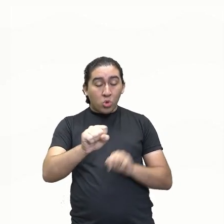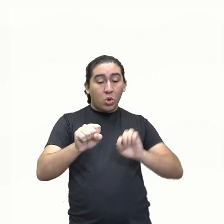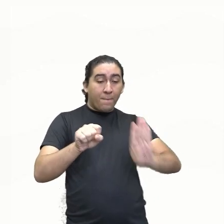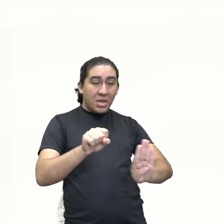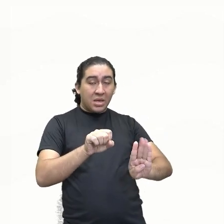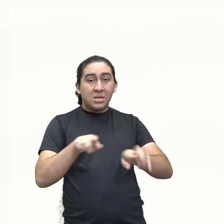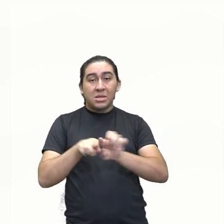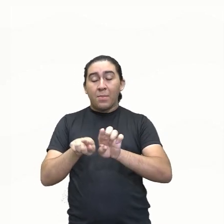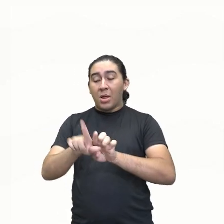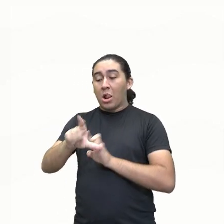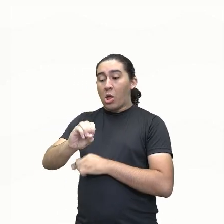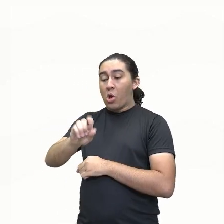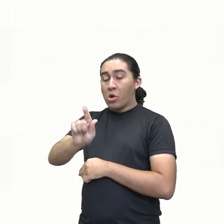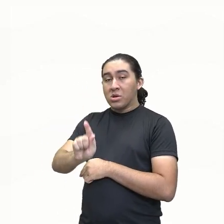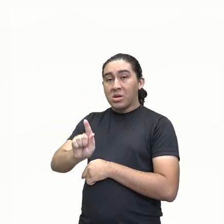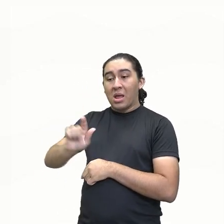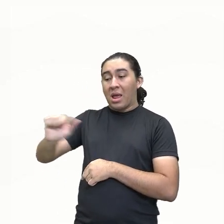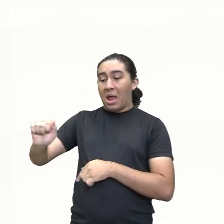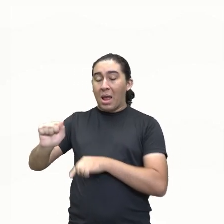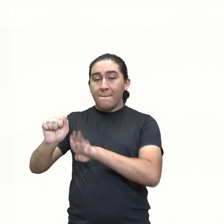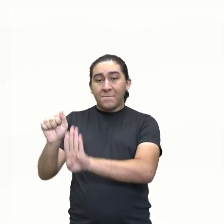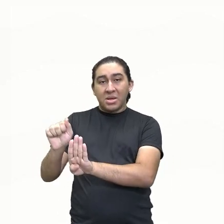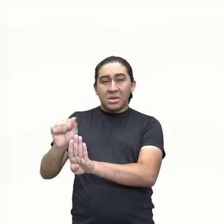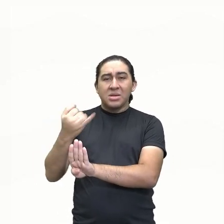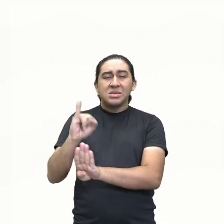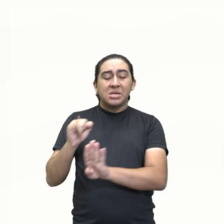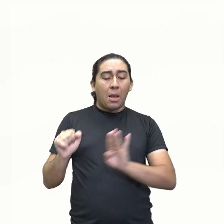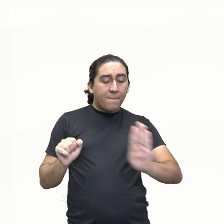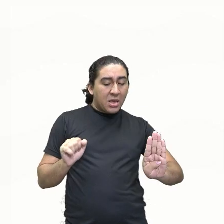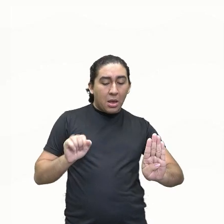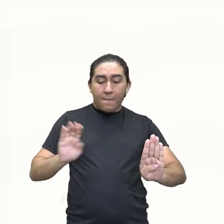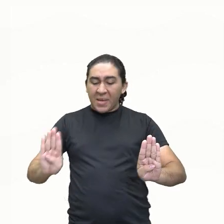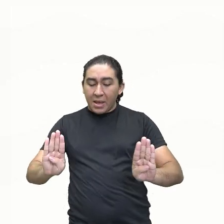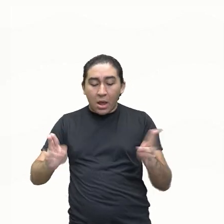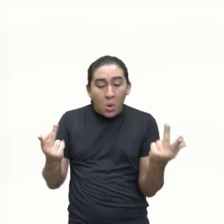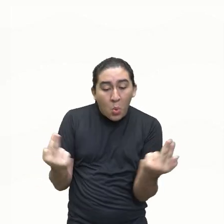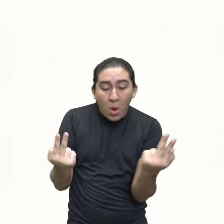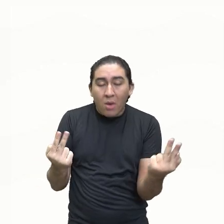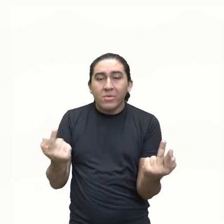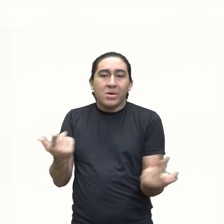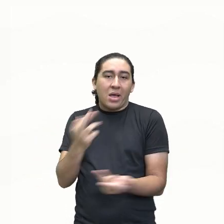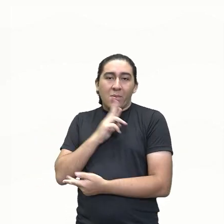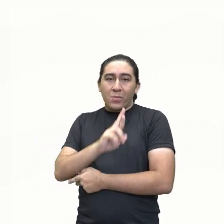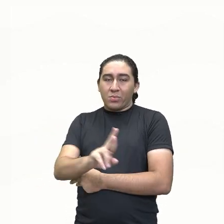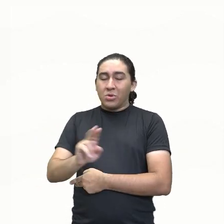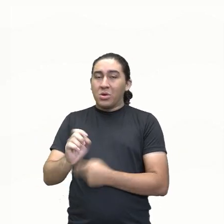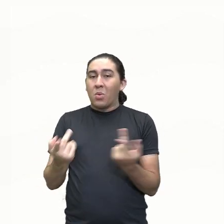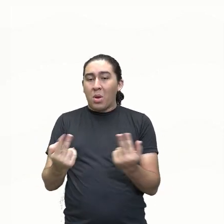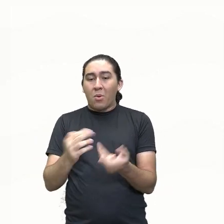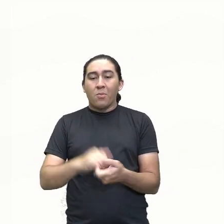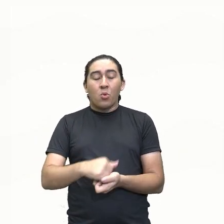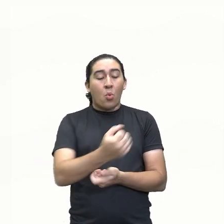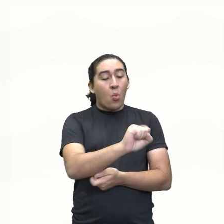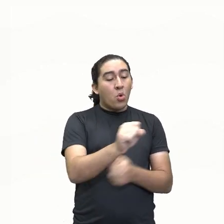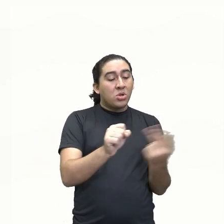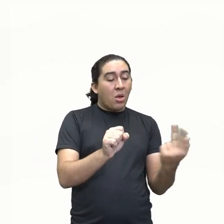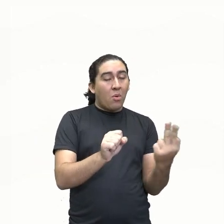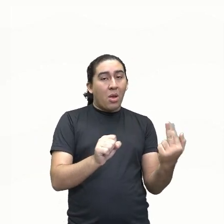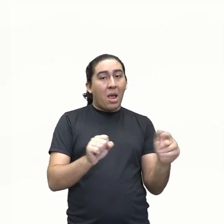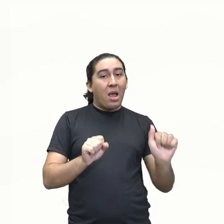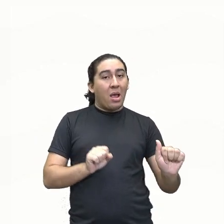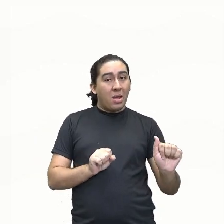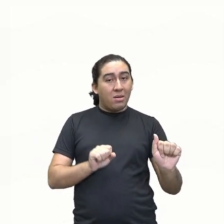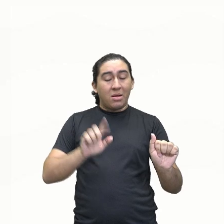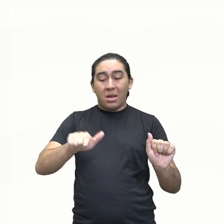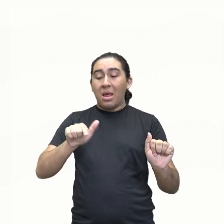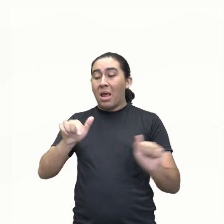log de A na base B. Se as bases são iguais, significa que aqui também vai ser igual. O 8 vai ser igual a A, ou seja,